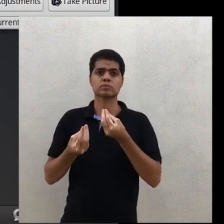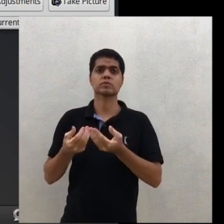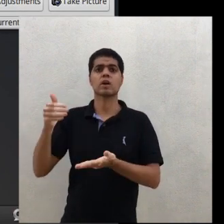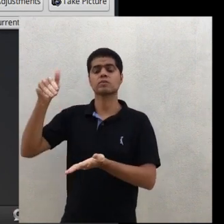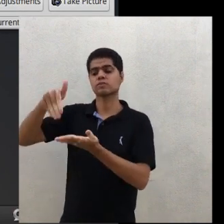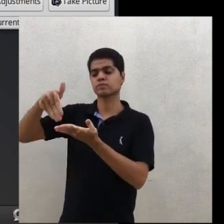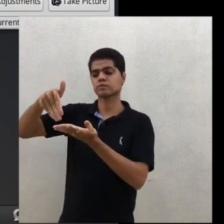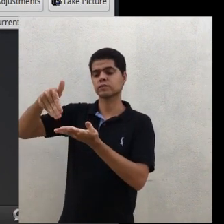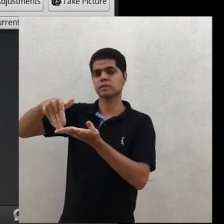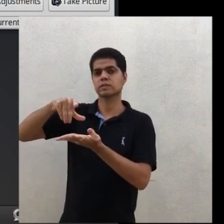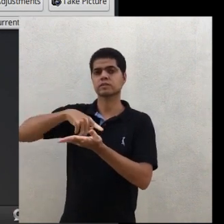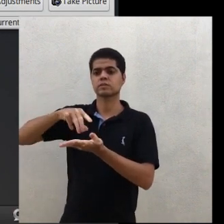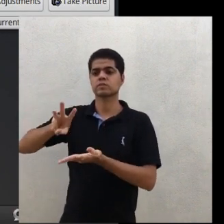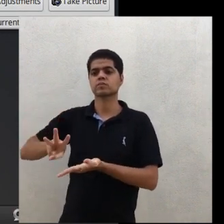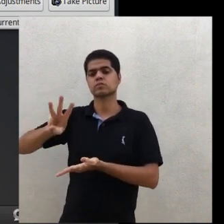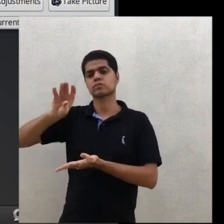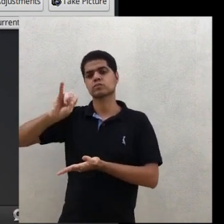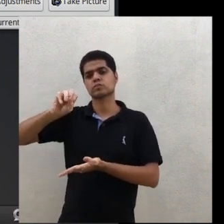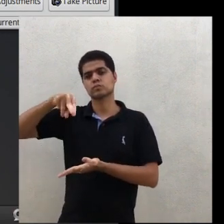do Windows, né?